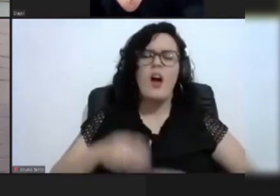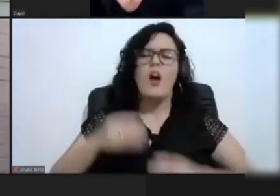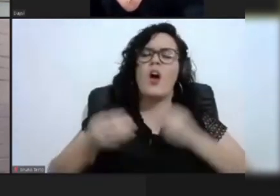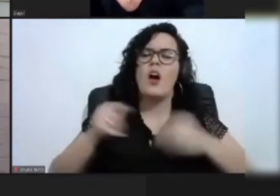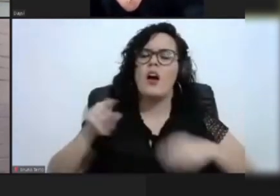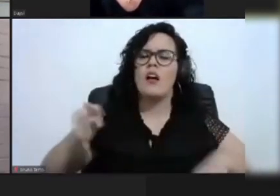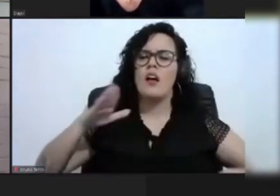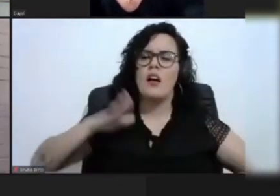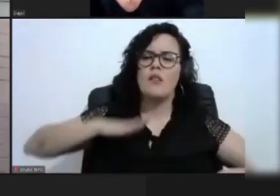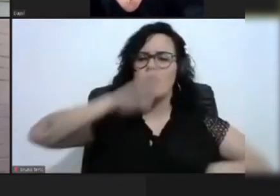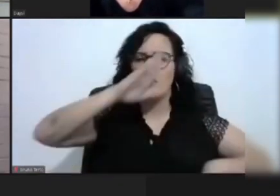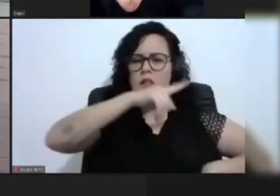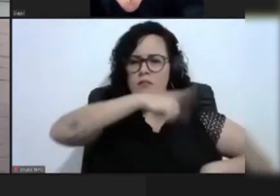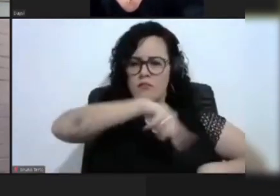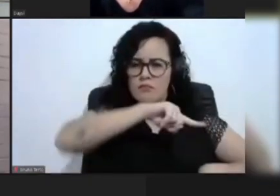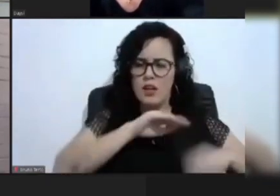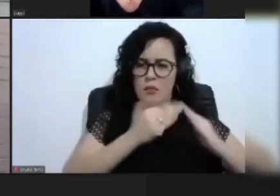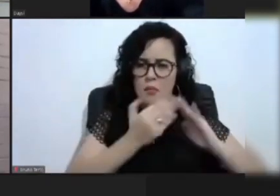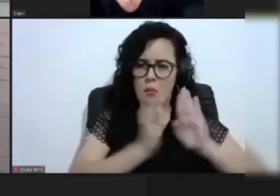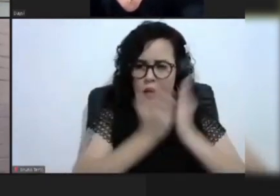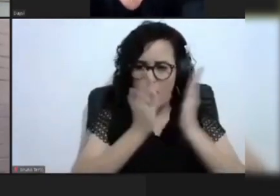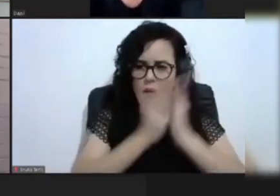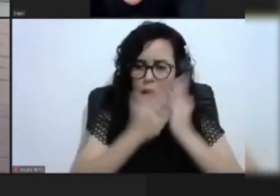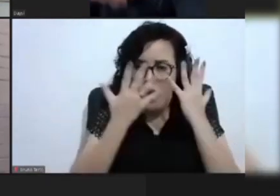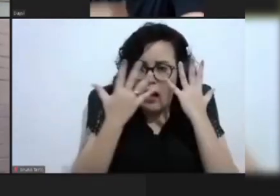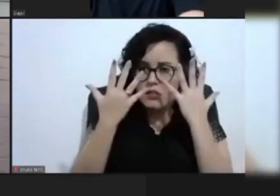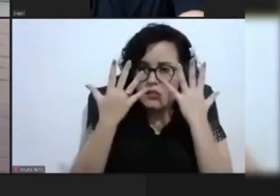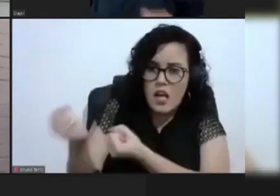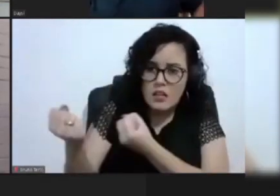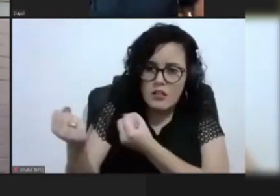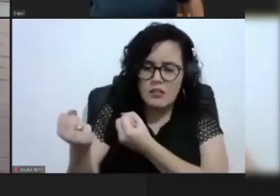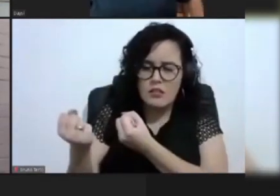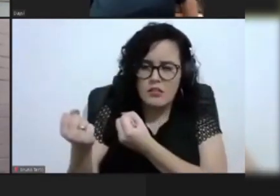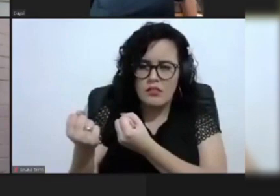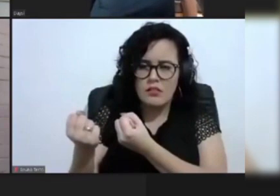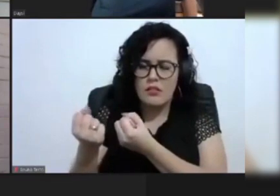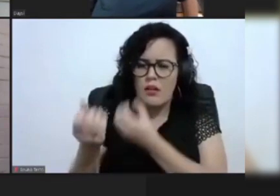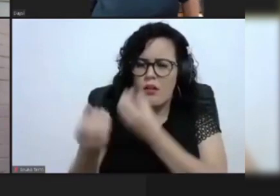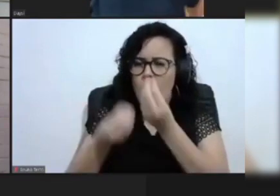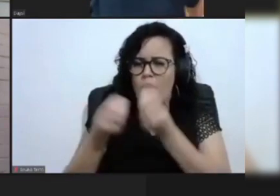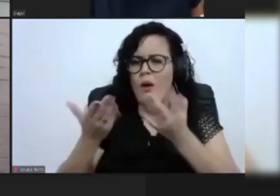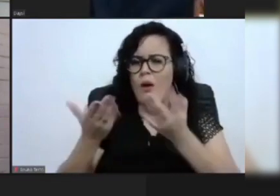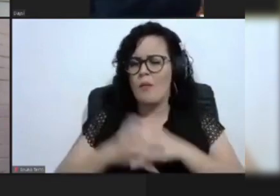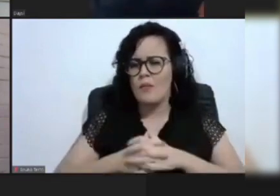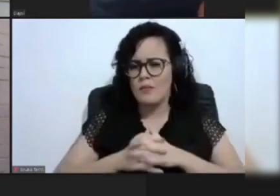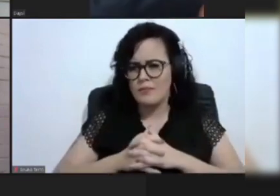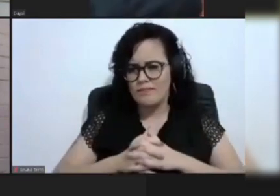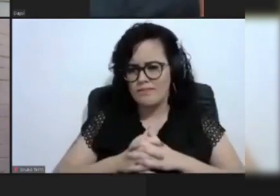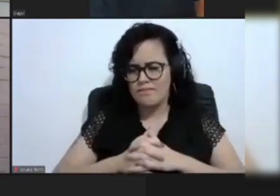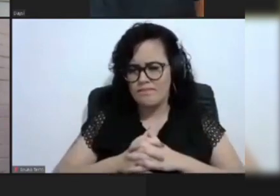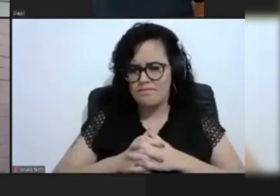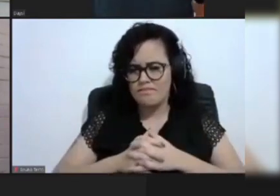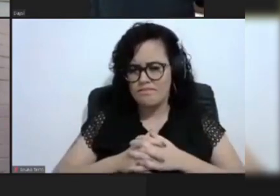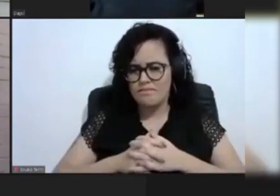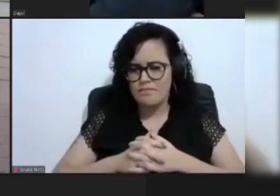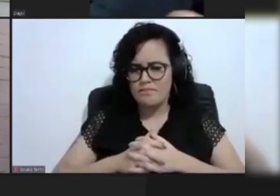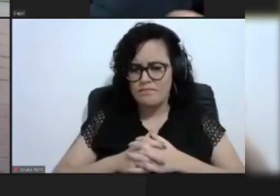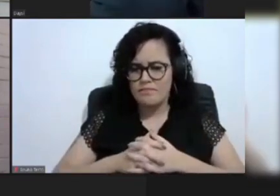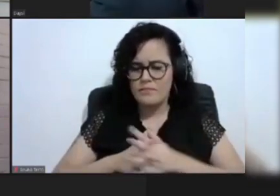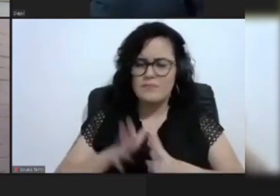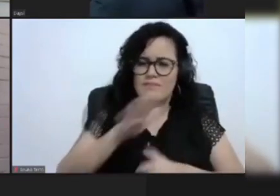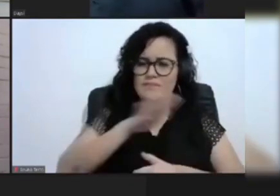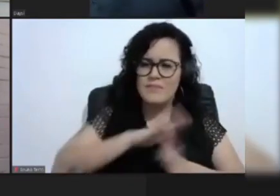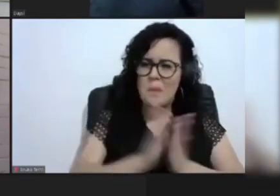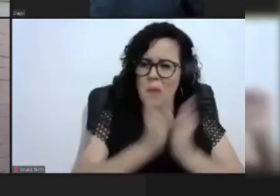foi abraçado, foi acolhido por muitas pessoas, né, de vulnerabilidade social, né, com uma menor